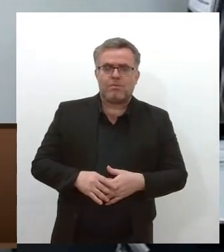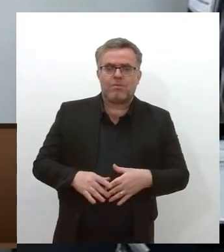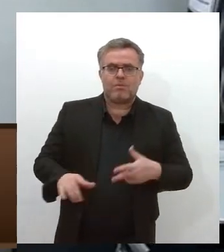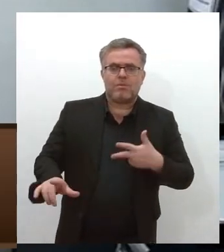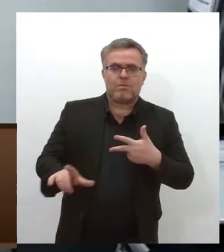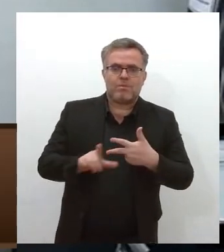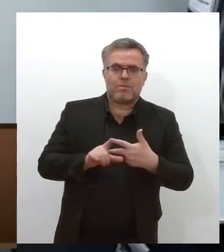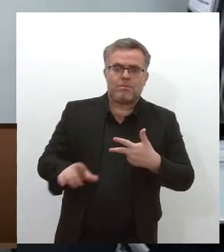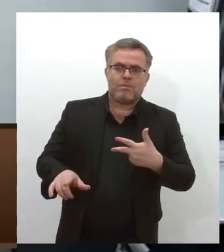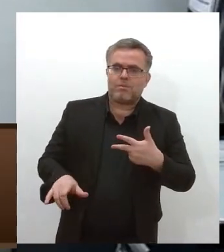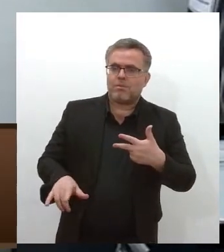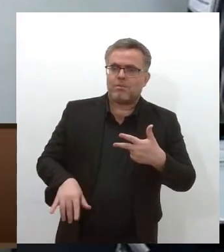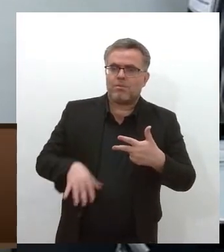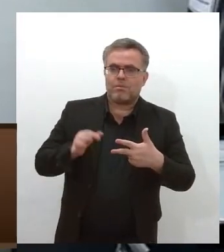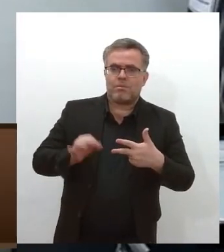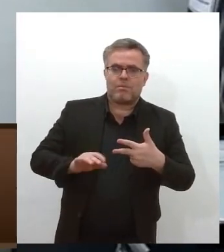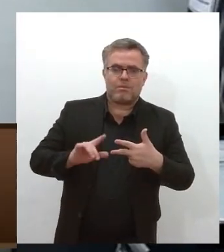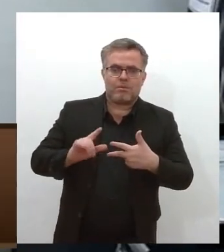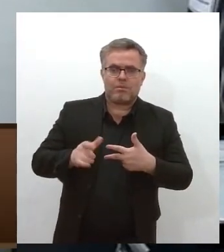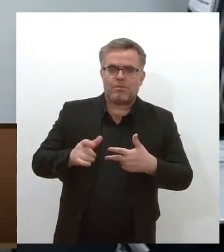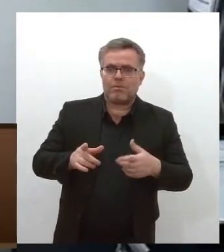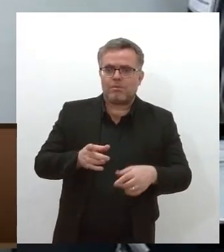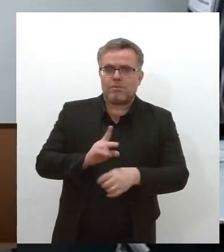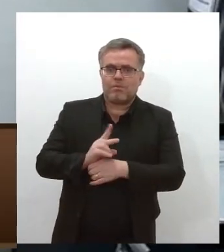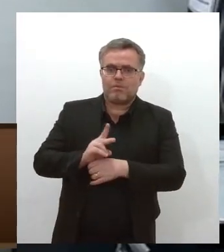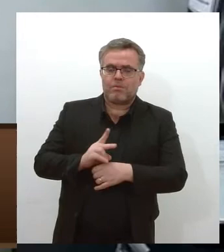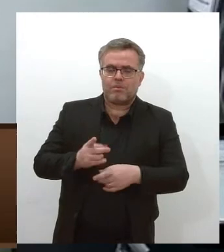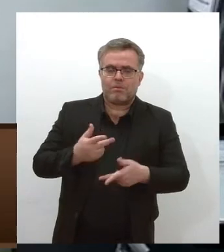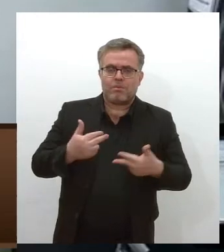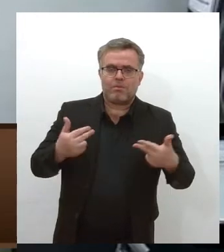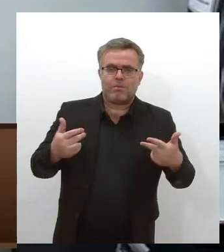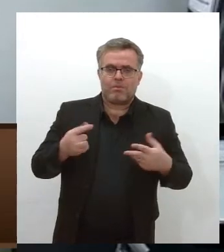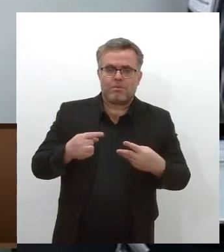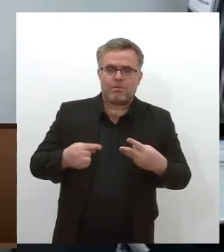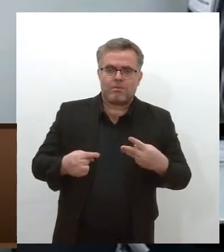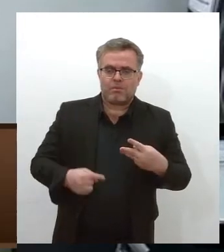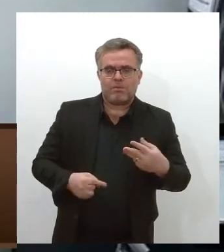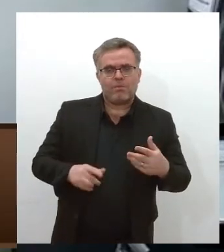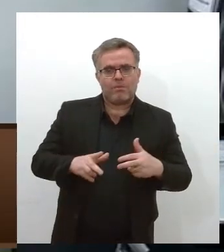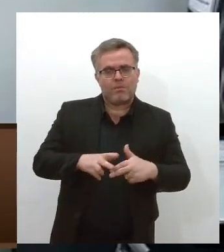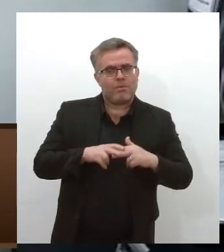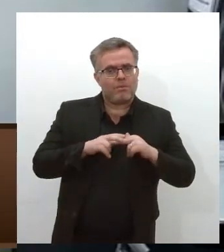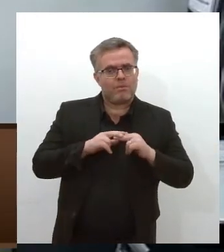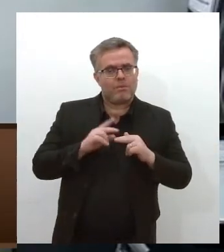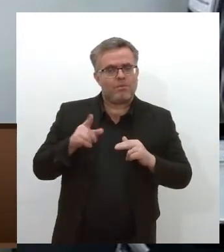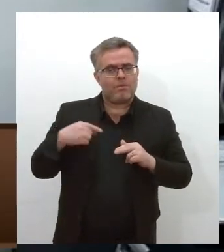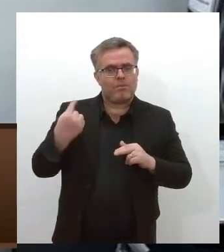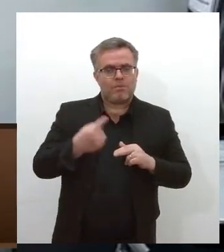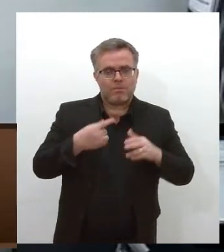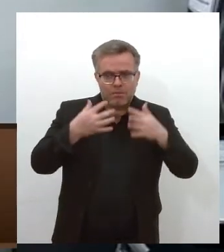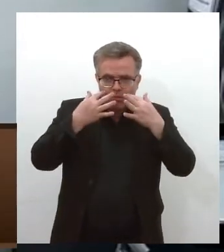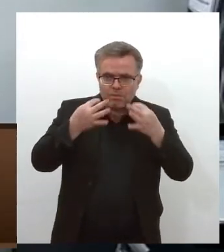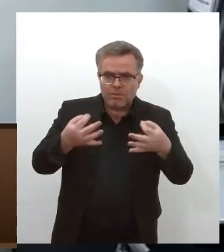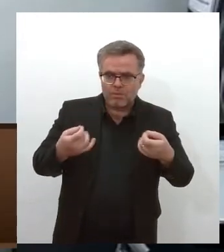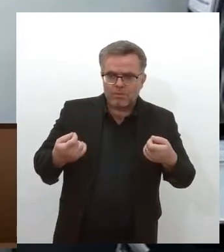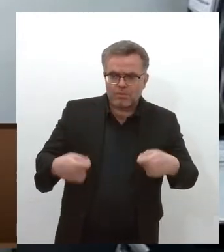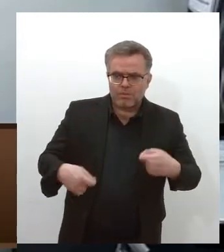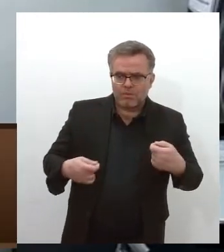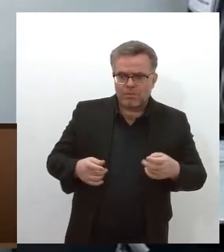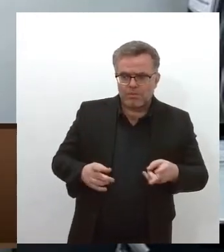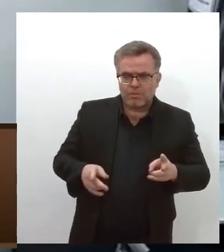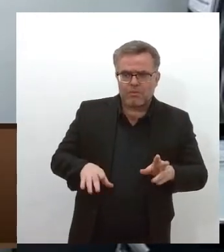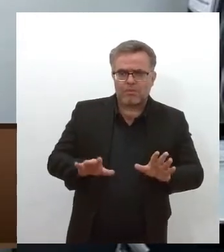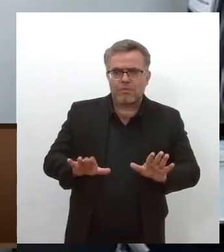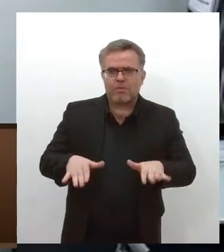representar, fiscalizar o poder executivo. Então, a gente tem que ter muita atenção em quem nós estamos votando. Não podemos